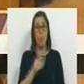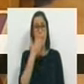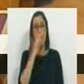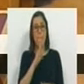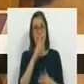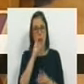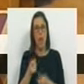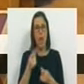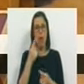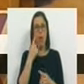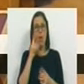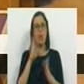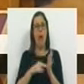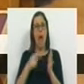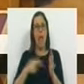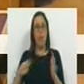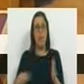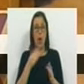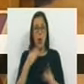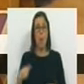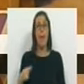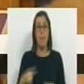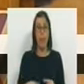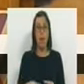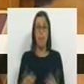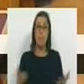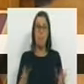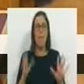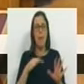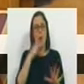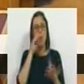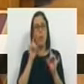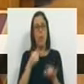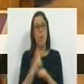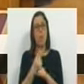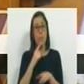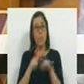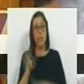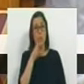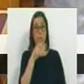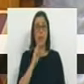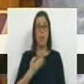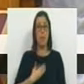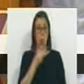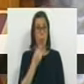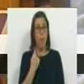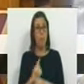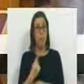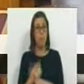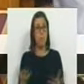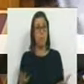parece que do campo conhecem as alfaces que comem todos os dias, mas curiosamente também os deputados do PSD comem,